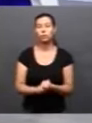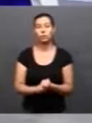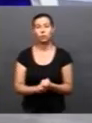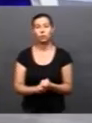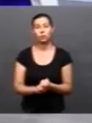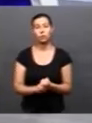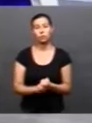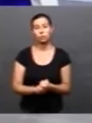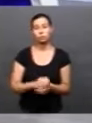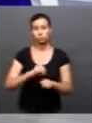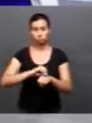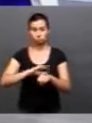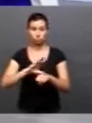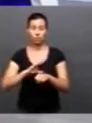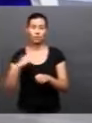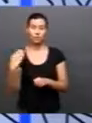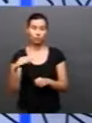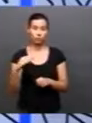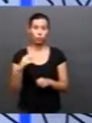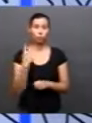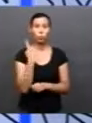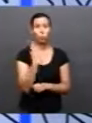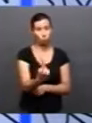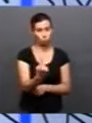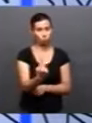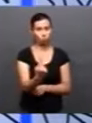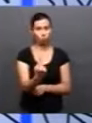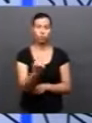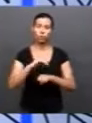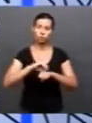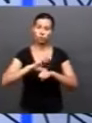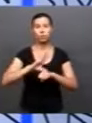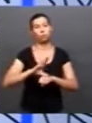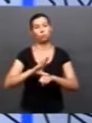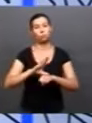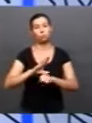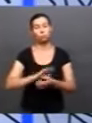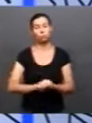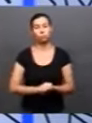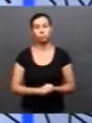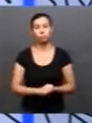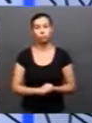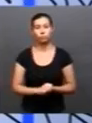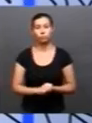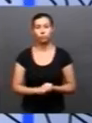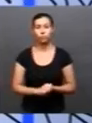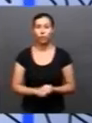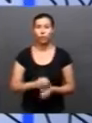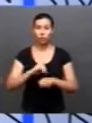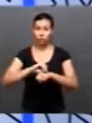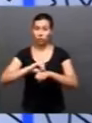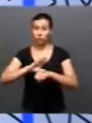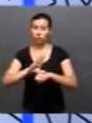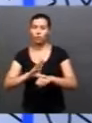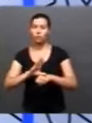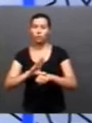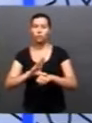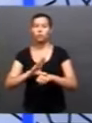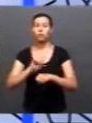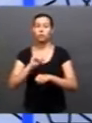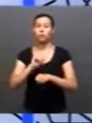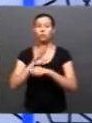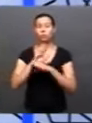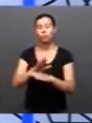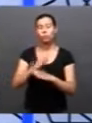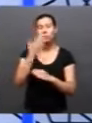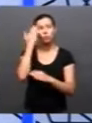é apenas uma das formas de conhecimento, ou seja, é uma das formas de interpretar o mundo. Não é isso, Renata? Então, acho que a